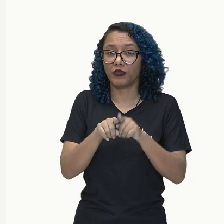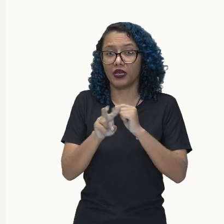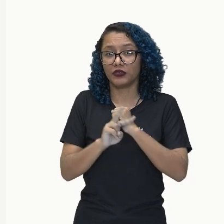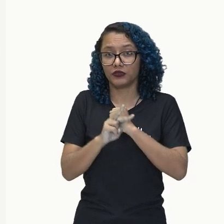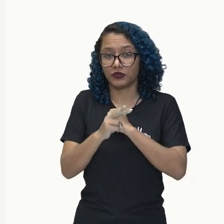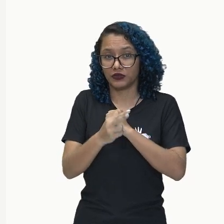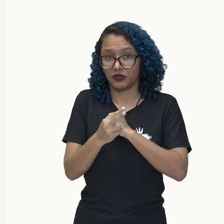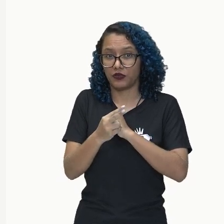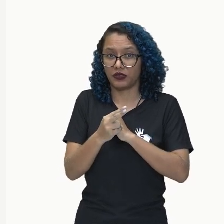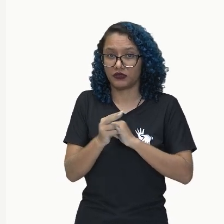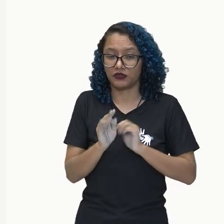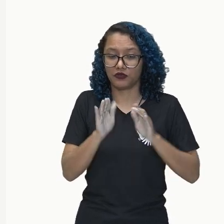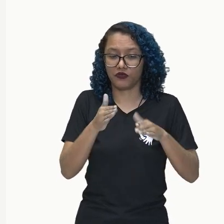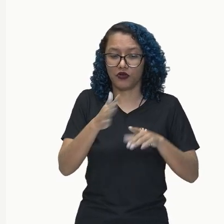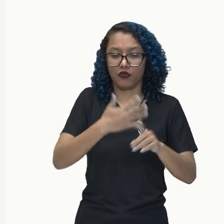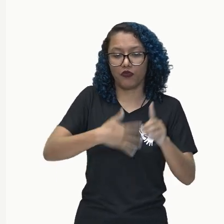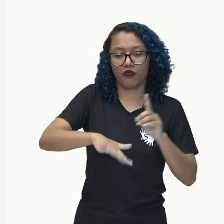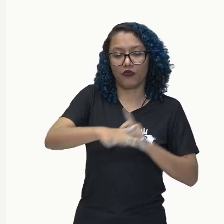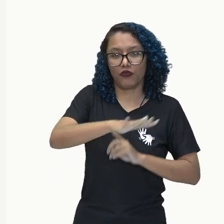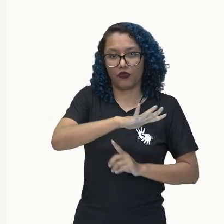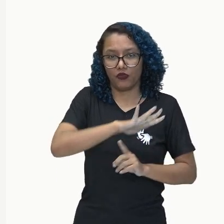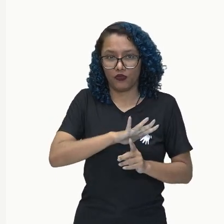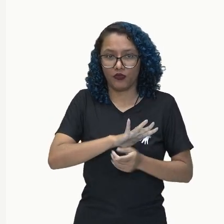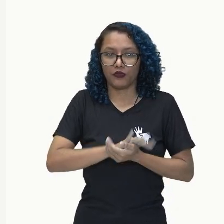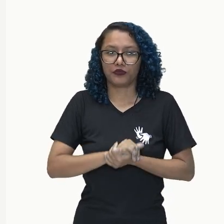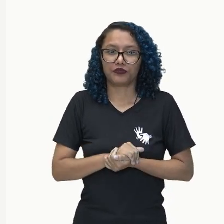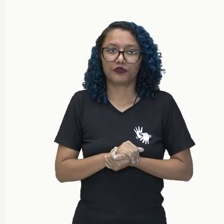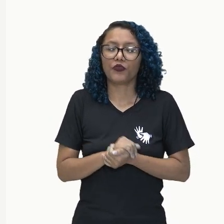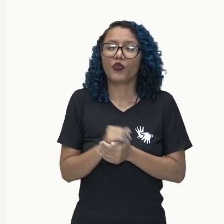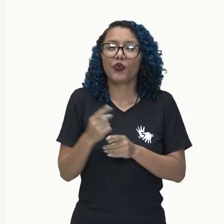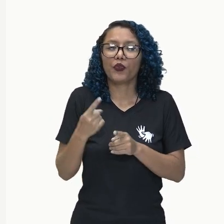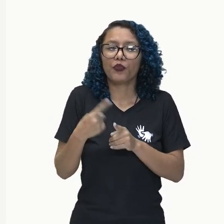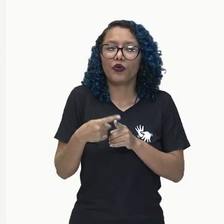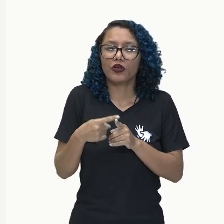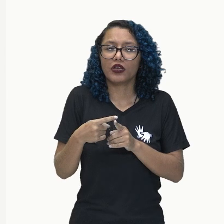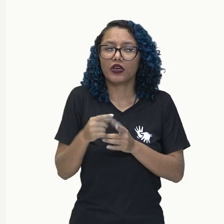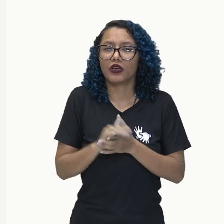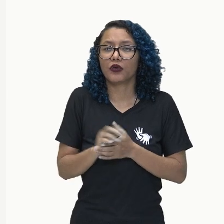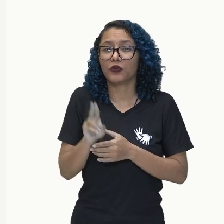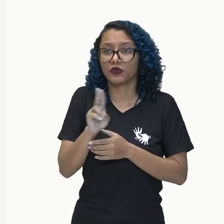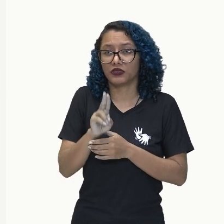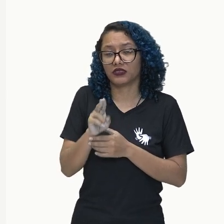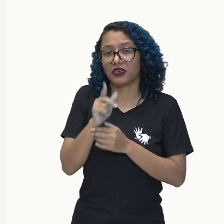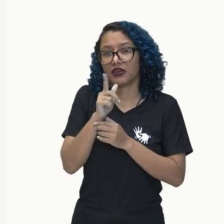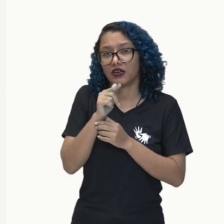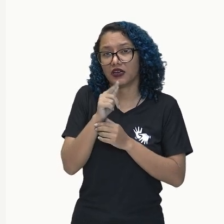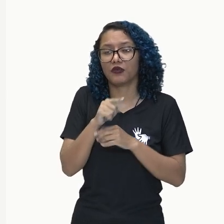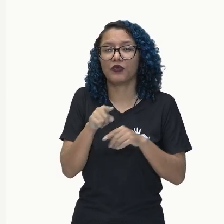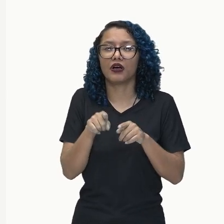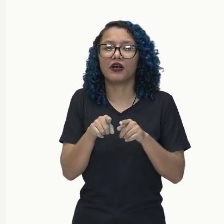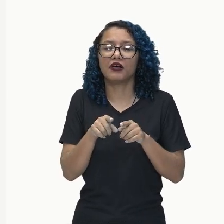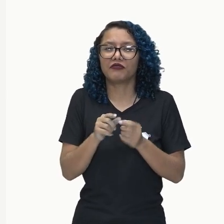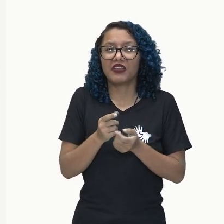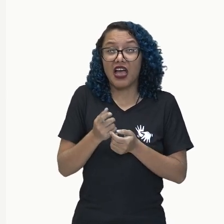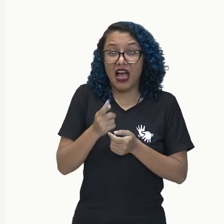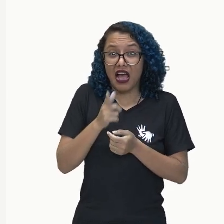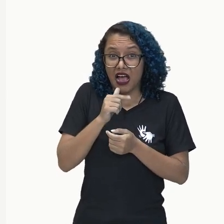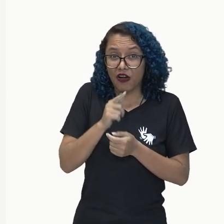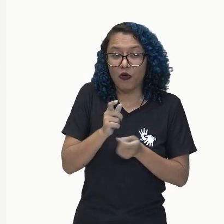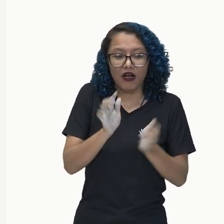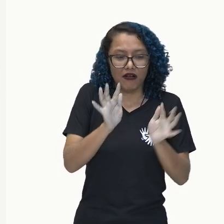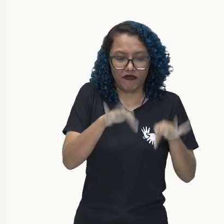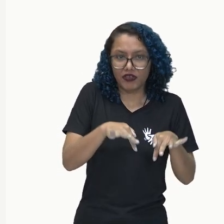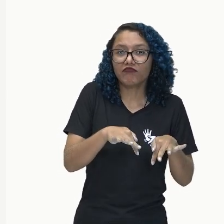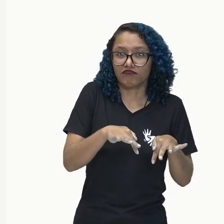implicações ambientais. Por quê? Porque a água utilizada, a água também é finita, ela não é infinita. Então nós temos